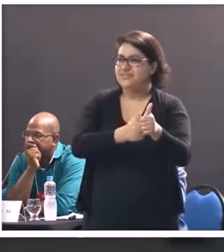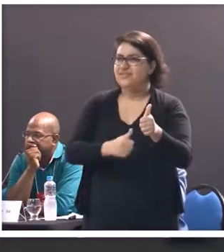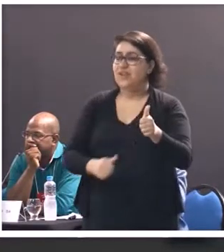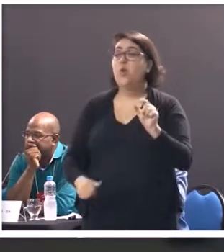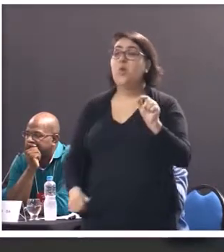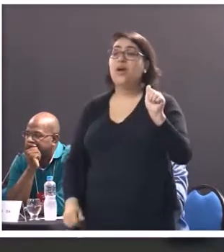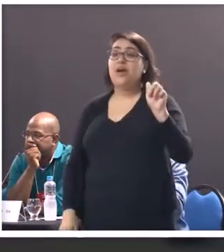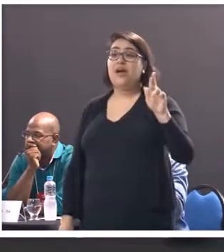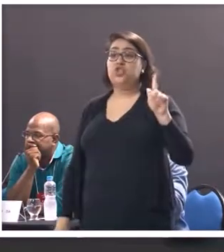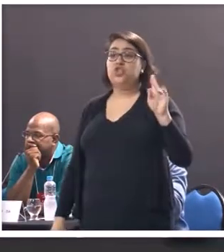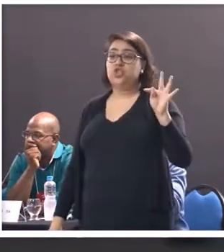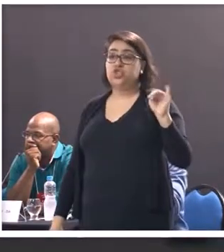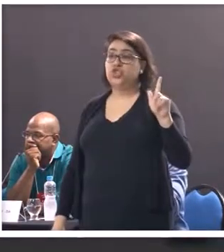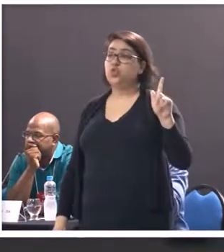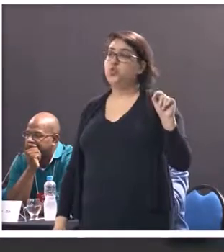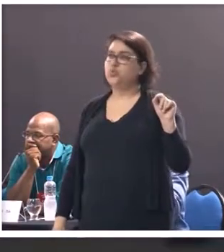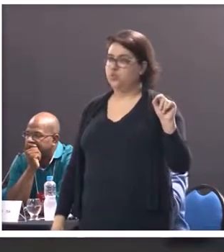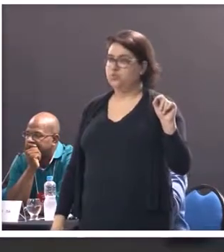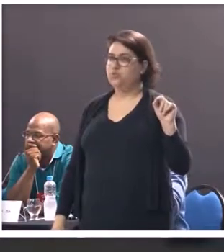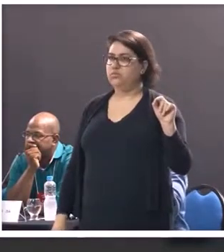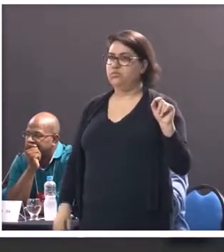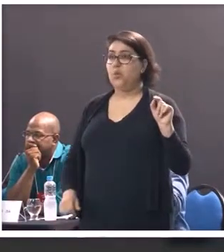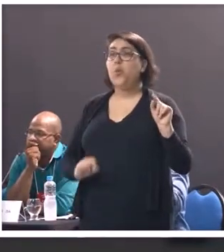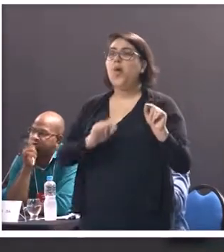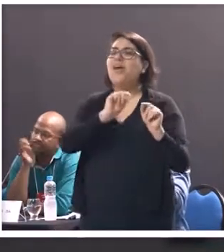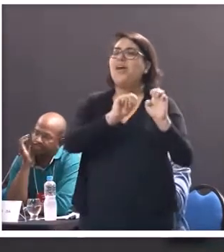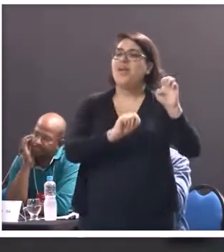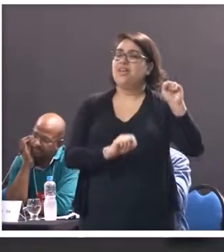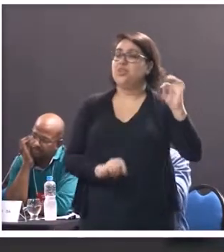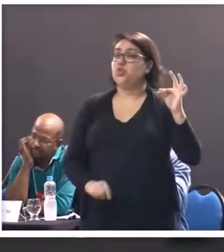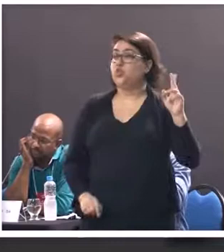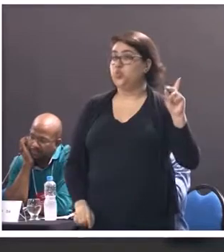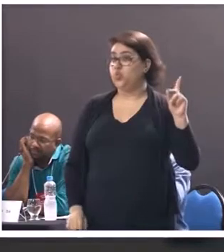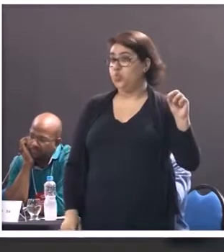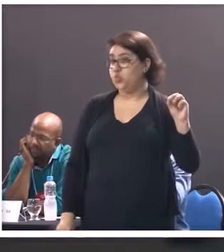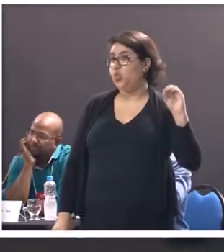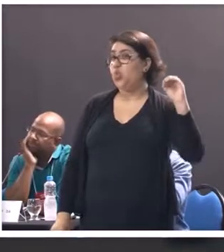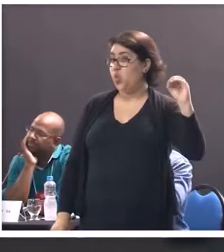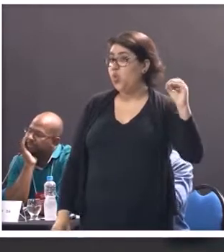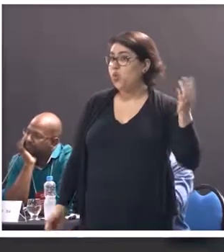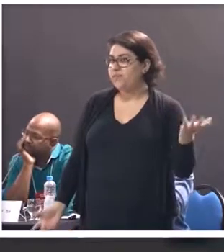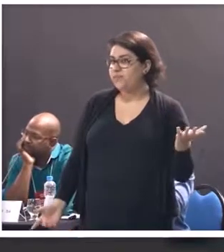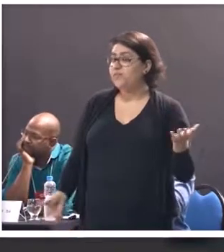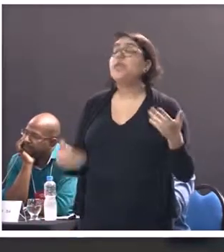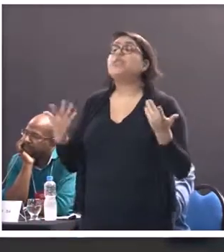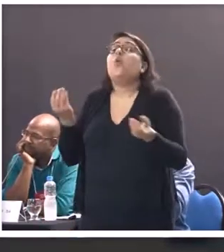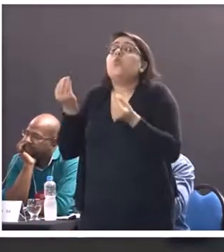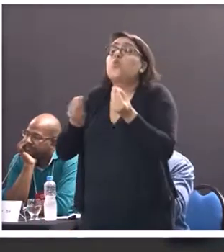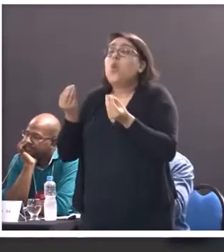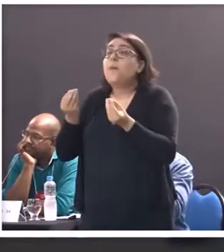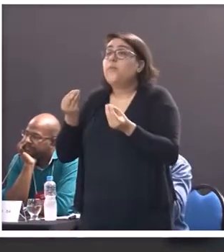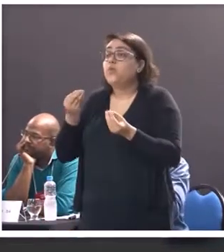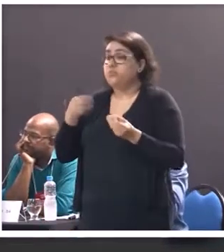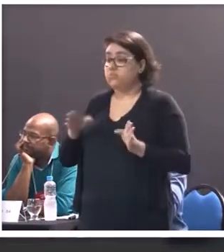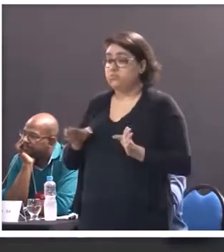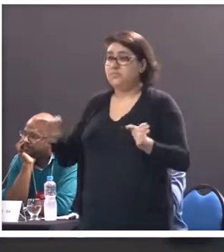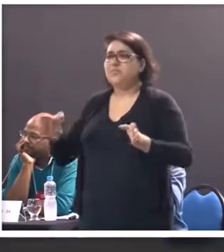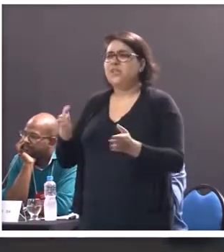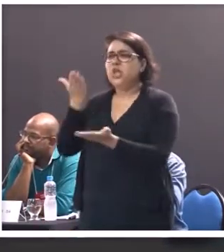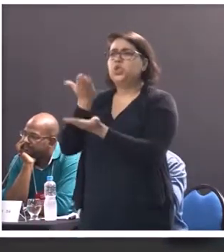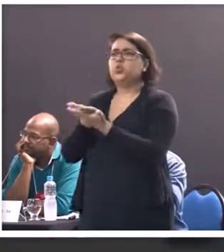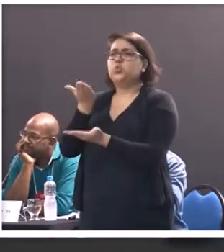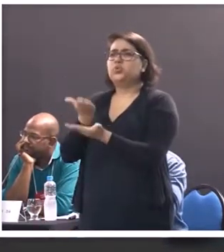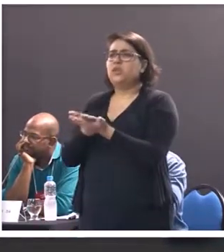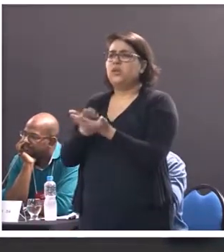é o artigo, o estudo. E por que sinalizamos da mesma